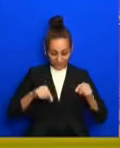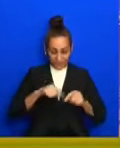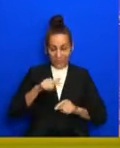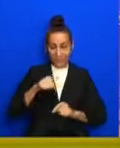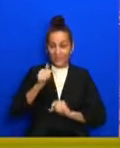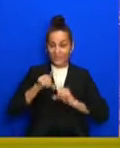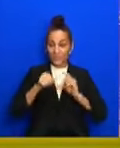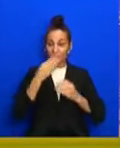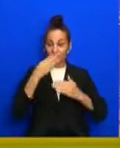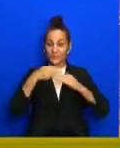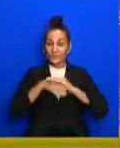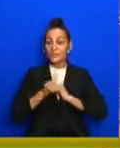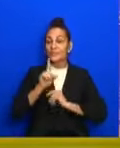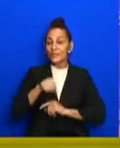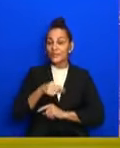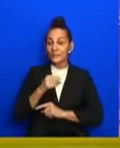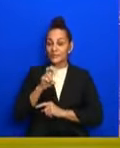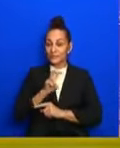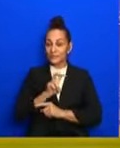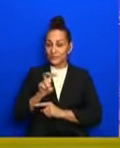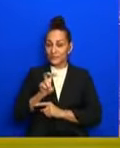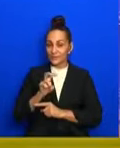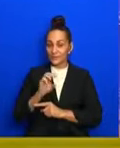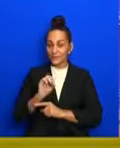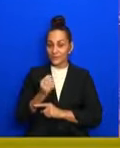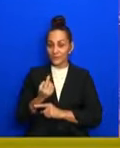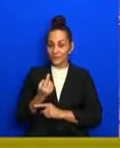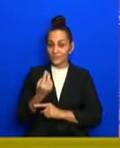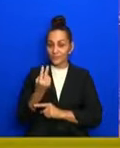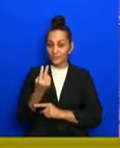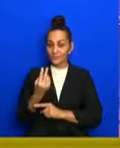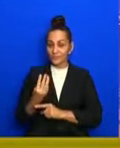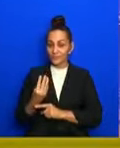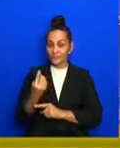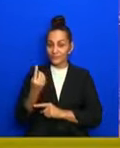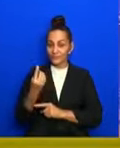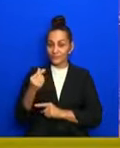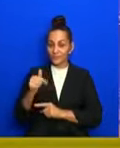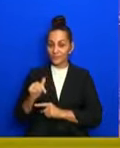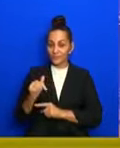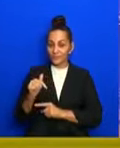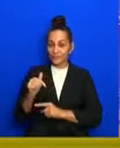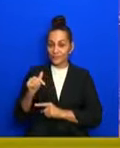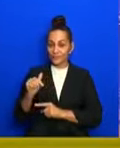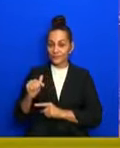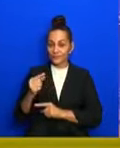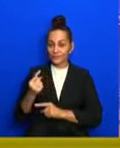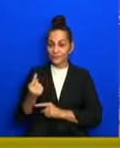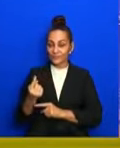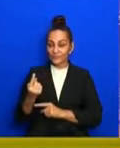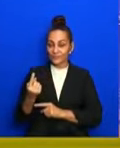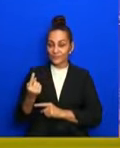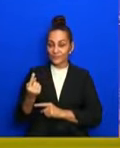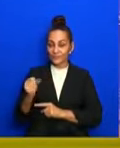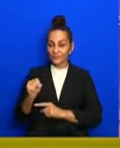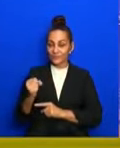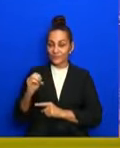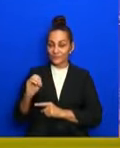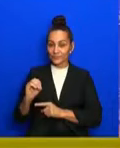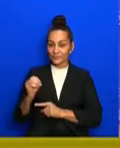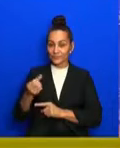dezenas sorteadas na Time Mania foram 55, 01, 23, 17,